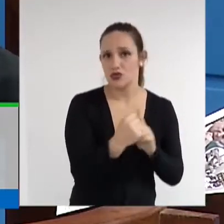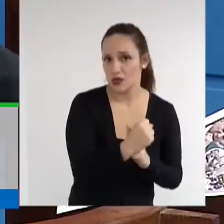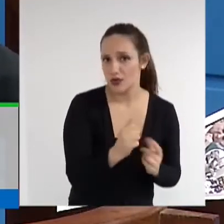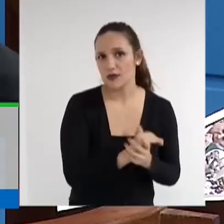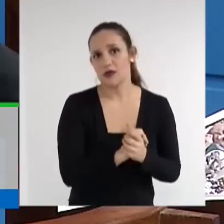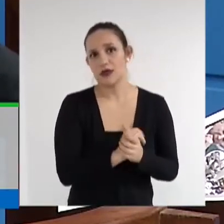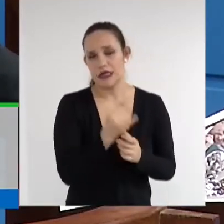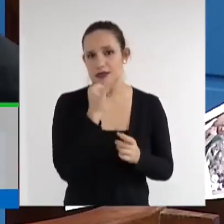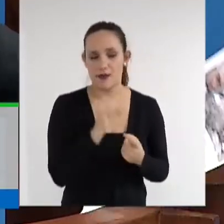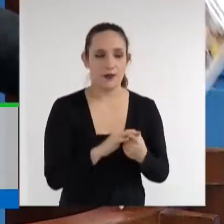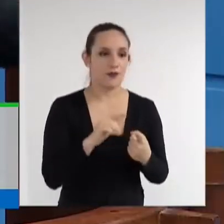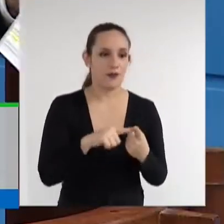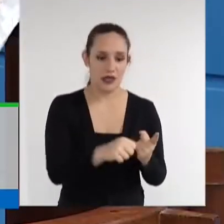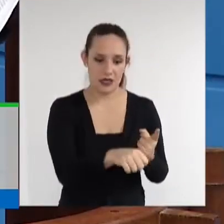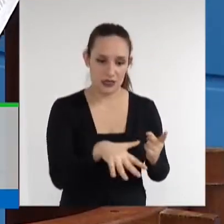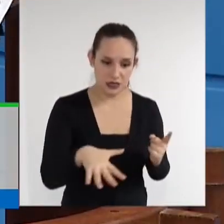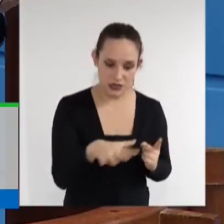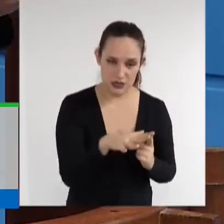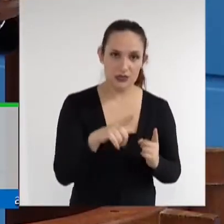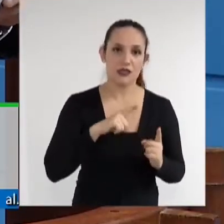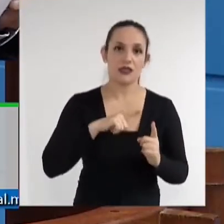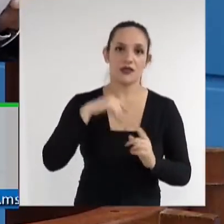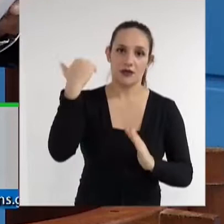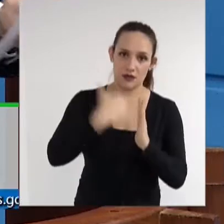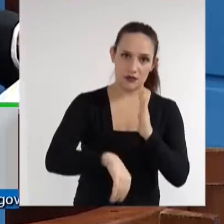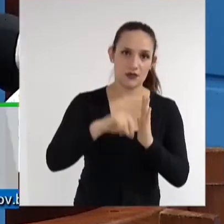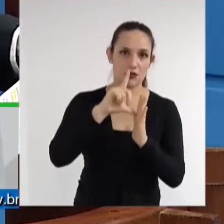assistência social, que tiveram um corte de